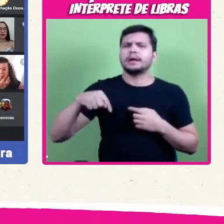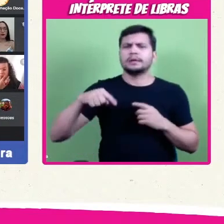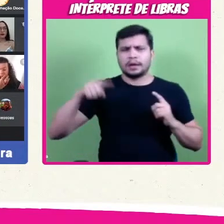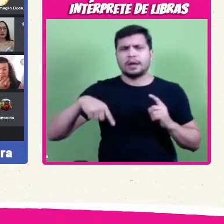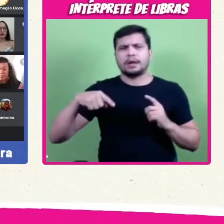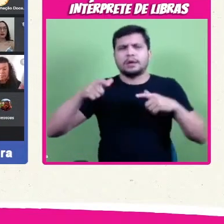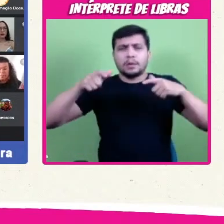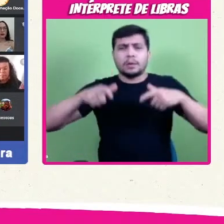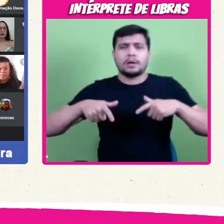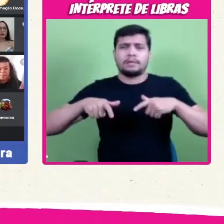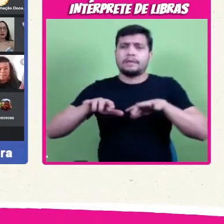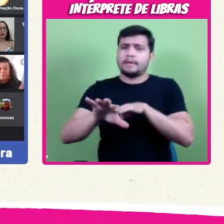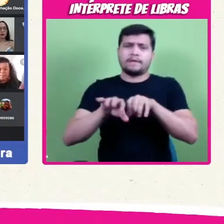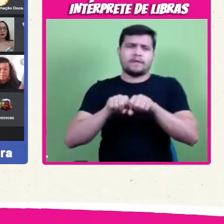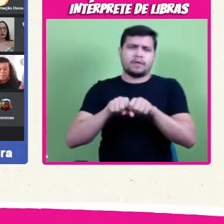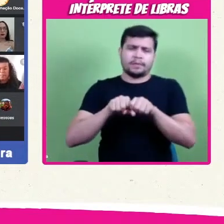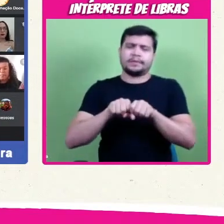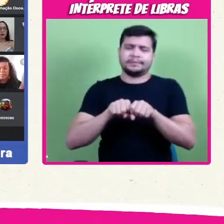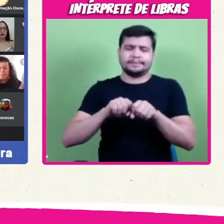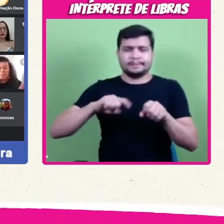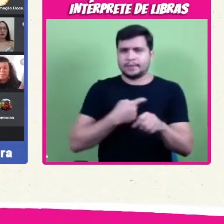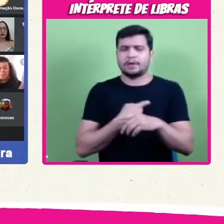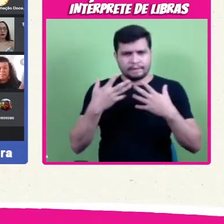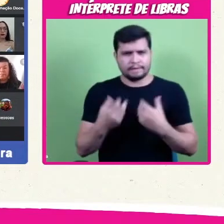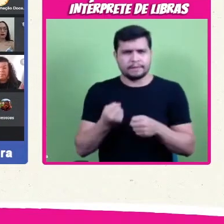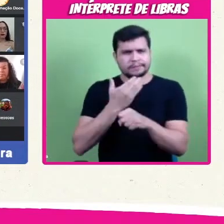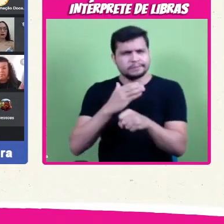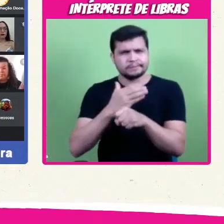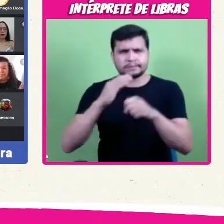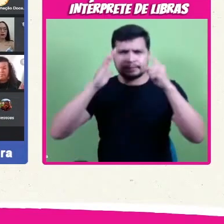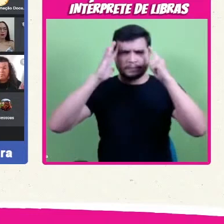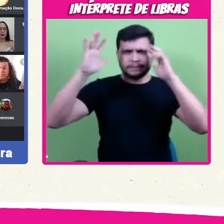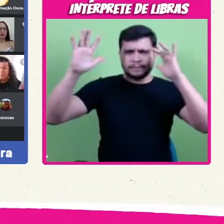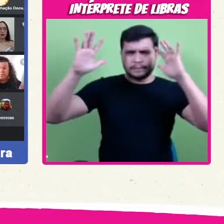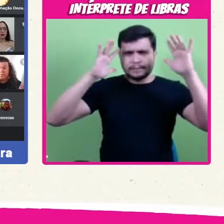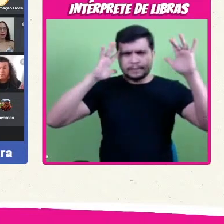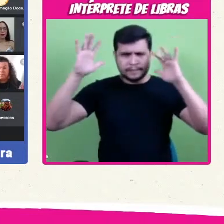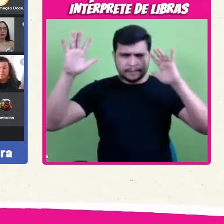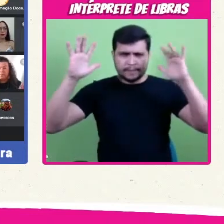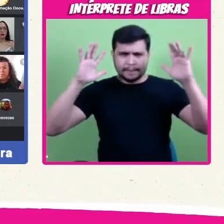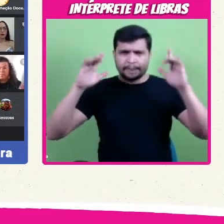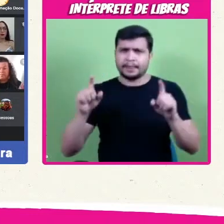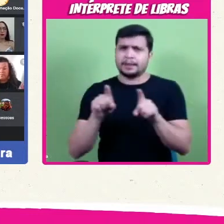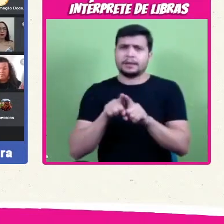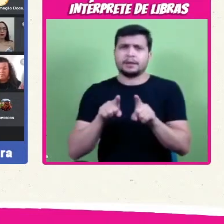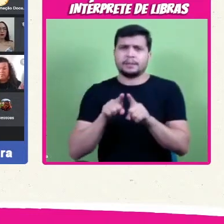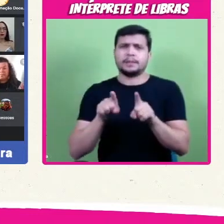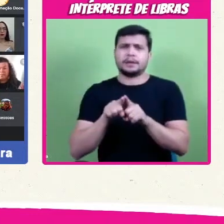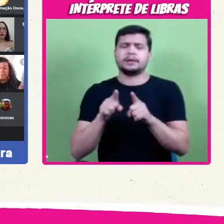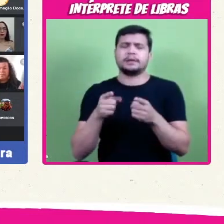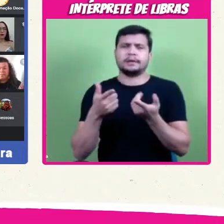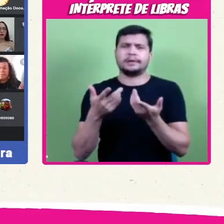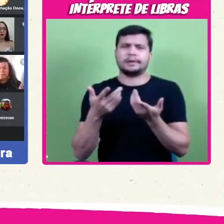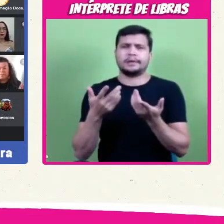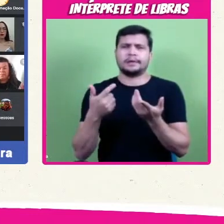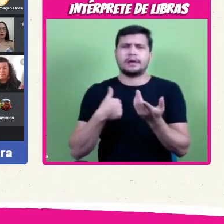um espaço para reflexão, é um espaço para estética também, porque os filmes são muito bonitos,